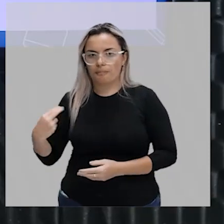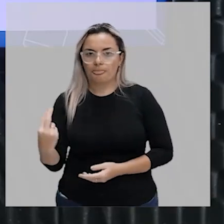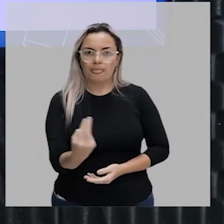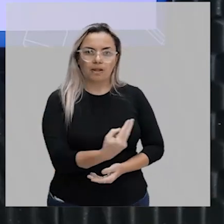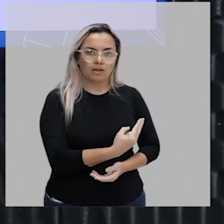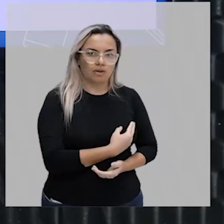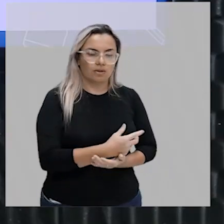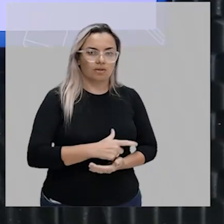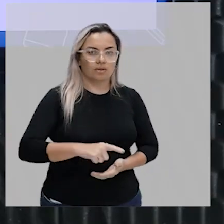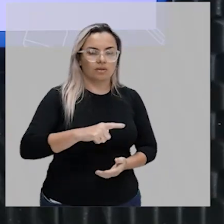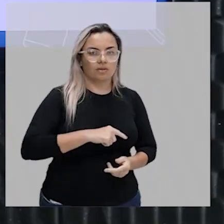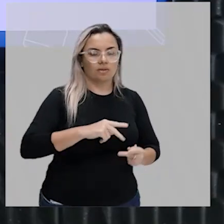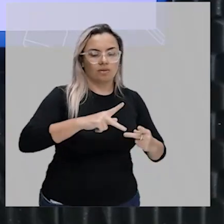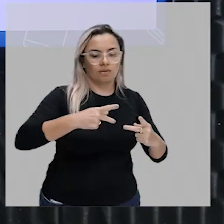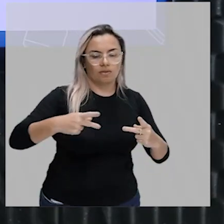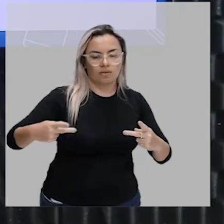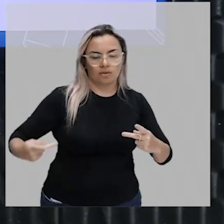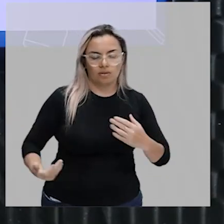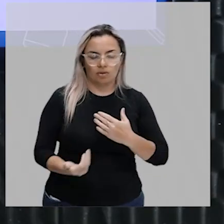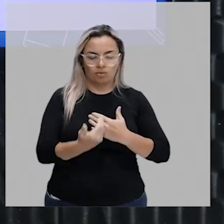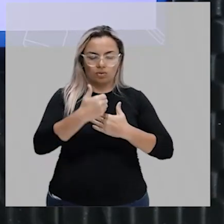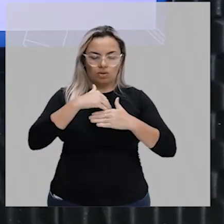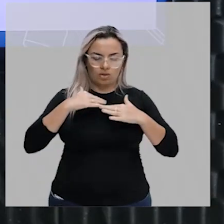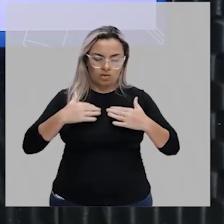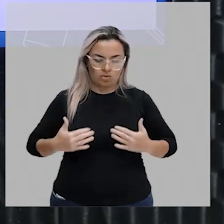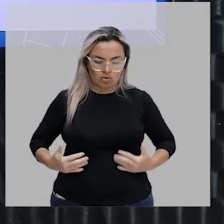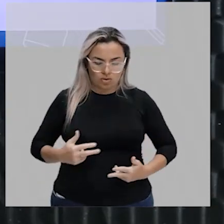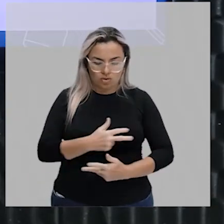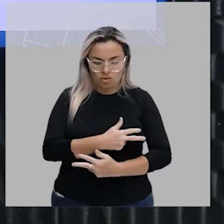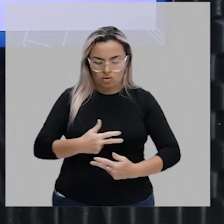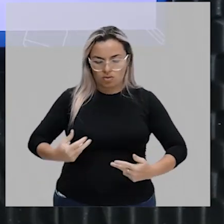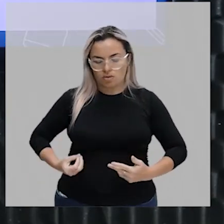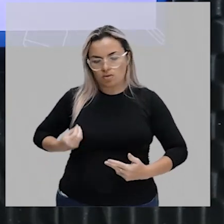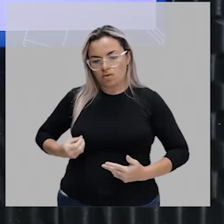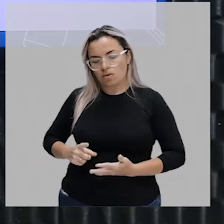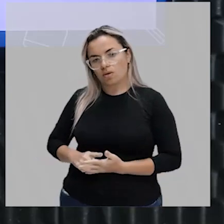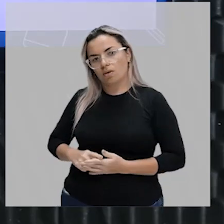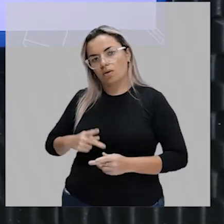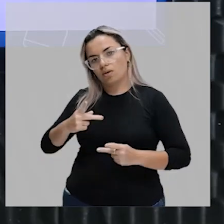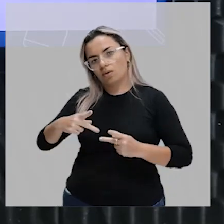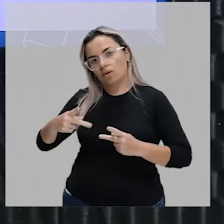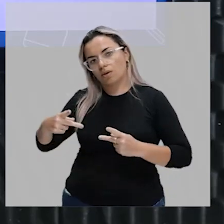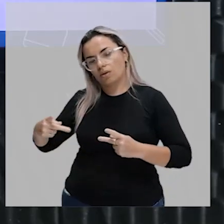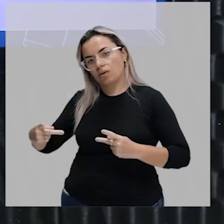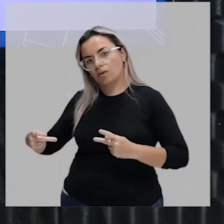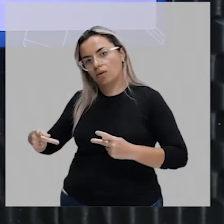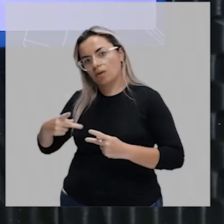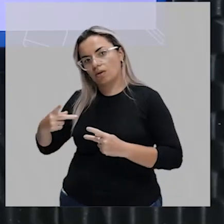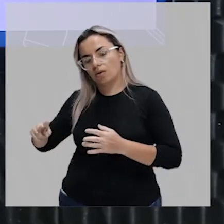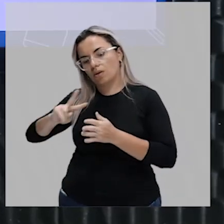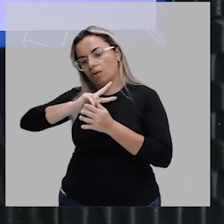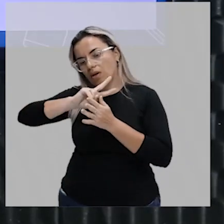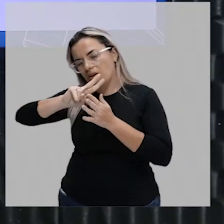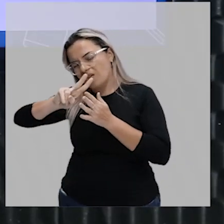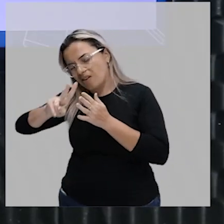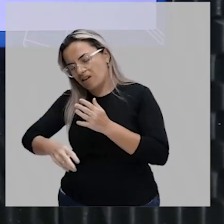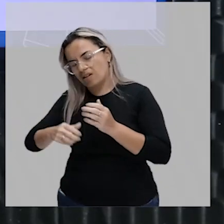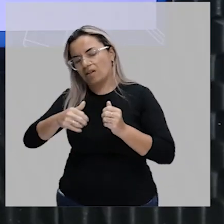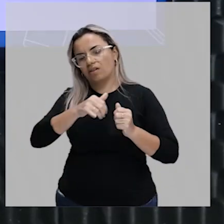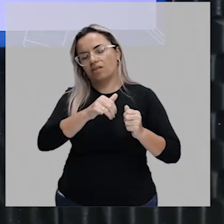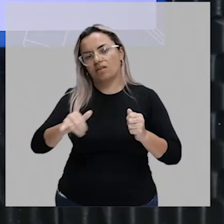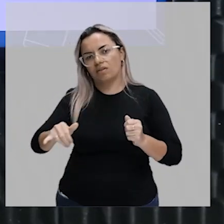muitas proteínas que fazem parte dos seres vivos, mas essas proteínas elas precisam de muitas variedades de